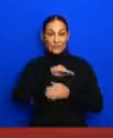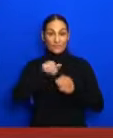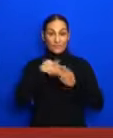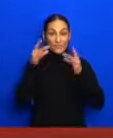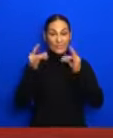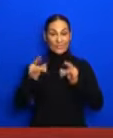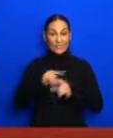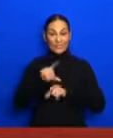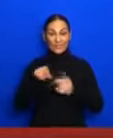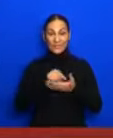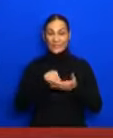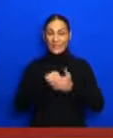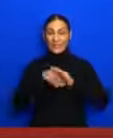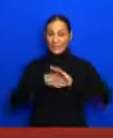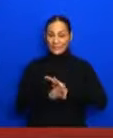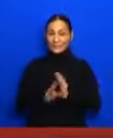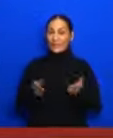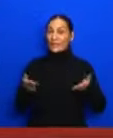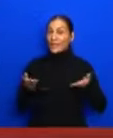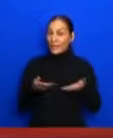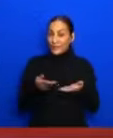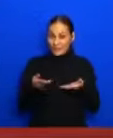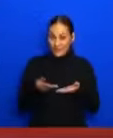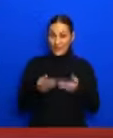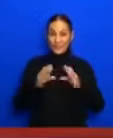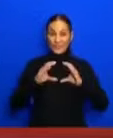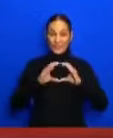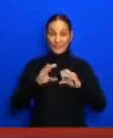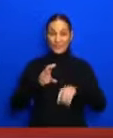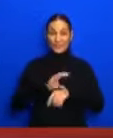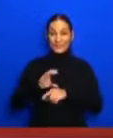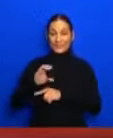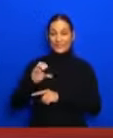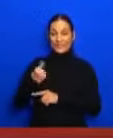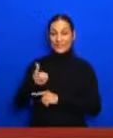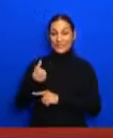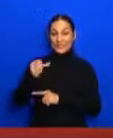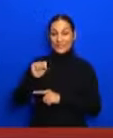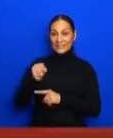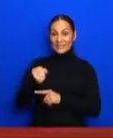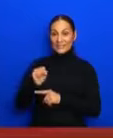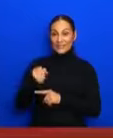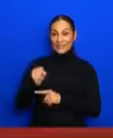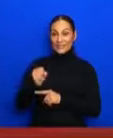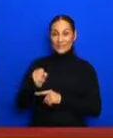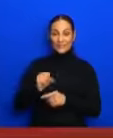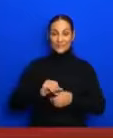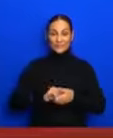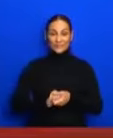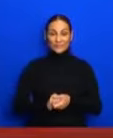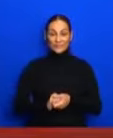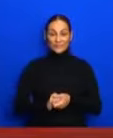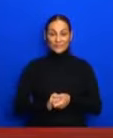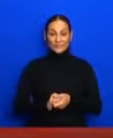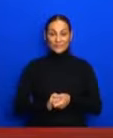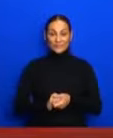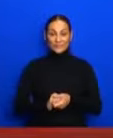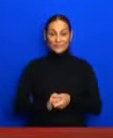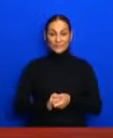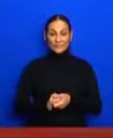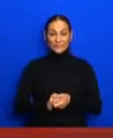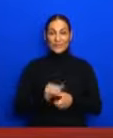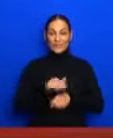cada detalhe do sorteio da Lotomania agora. Bola cinza 68. Cinza número 68.